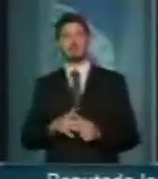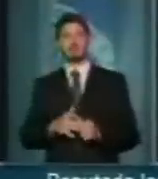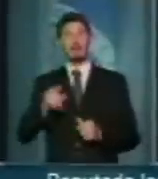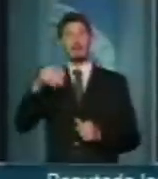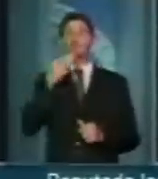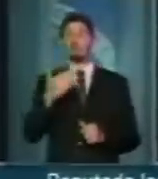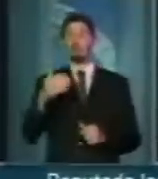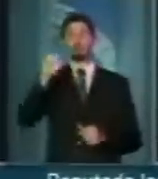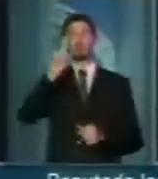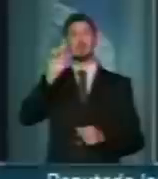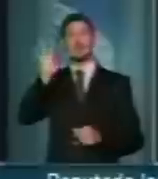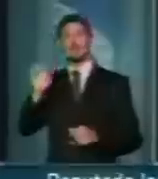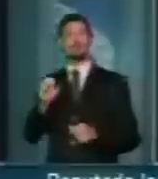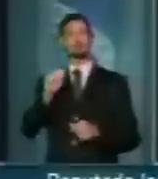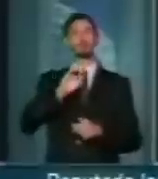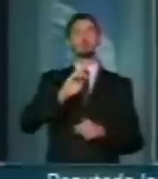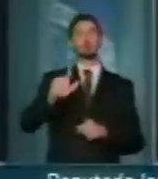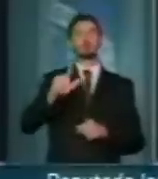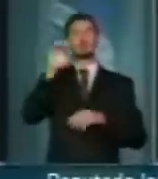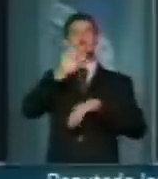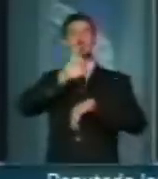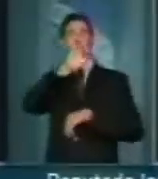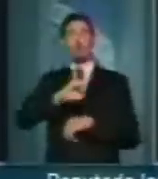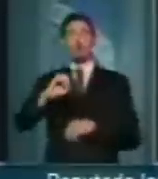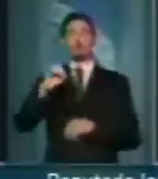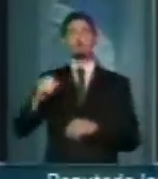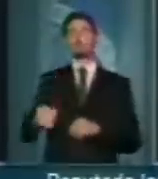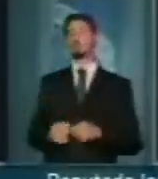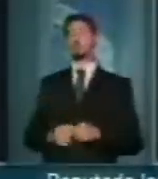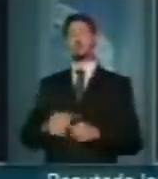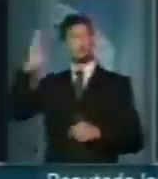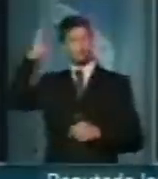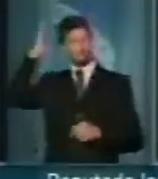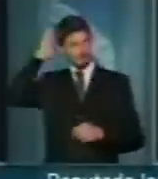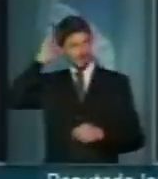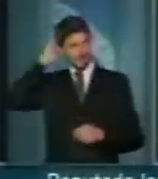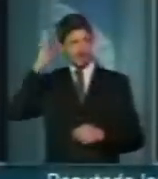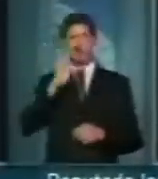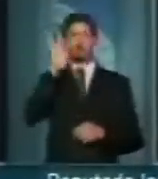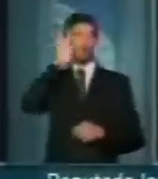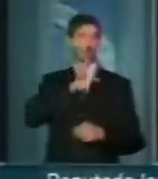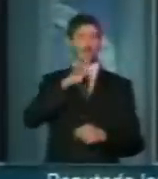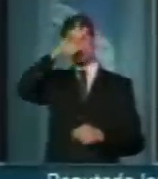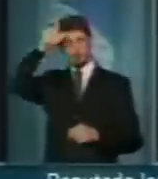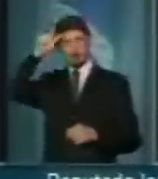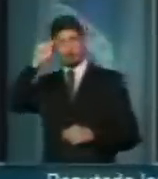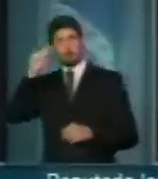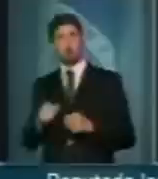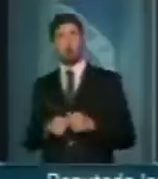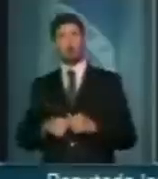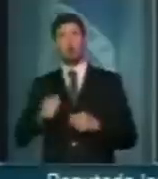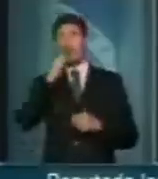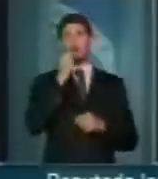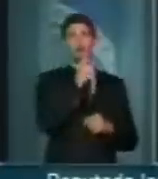Sudeste, do Centro-Oeste e do Sul. Isso é a favor do Pará, do Tocantins, do Amazonas, é a favor do Amapá,